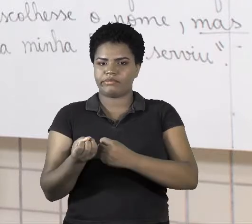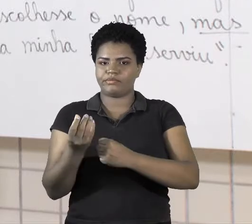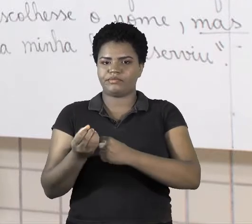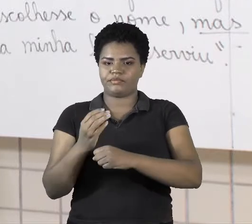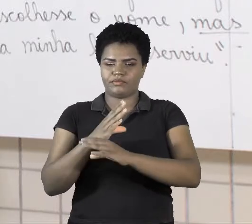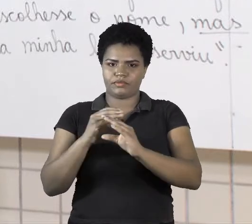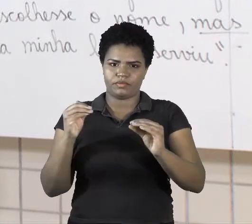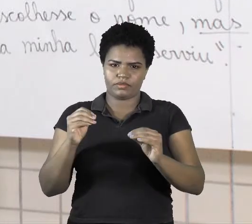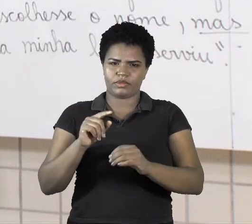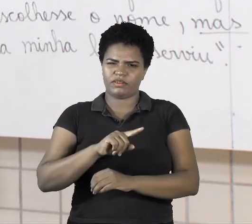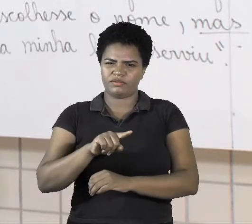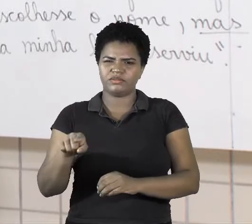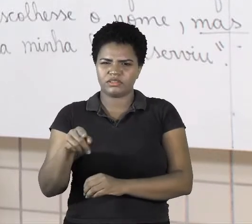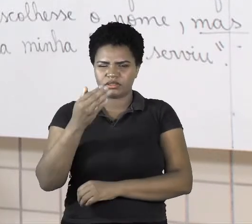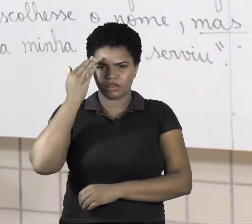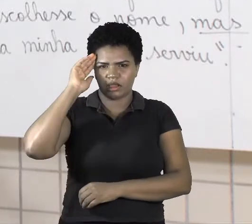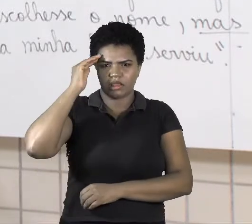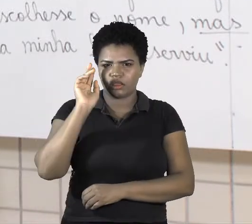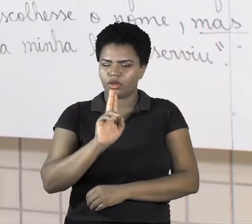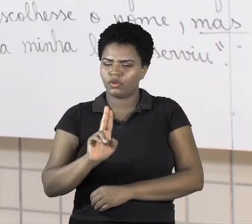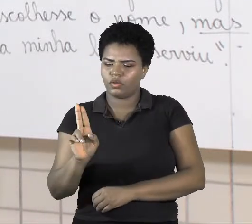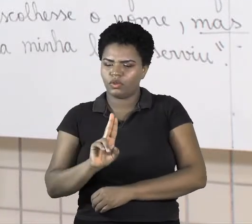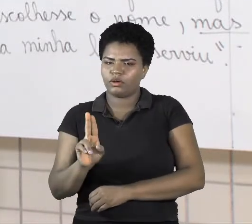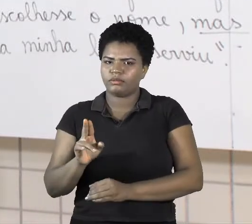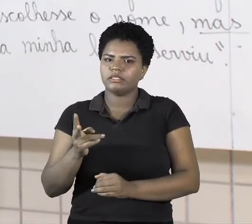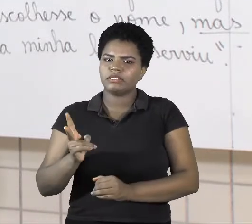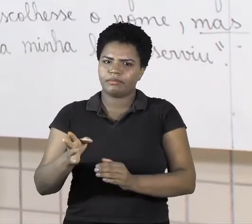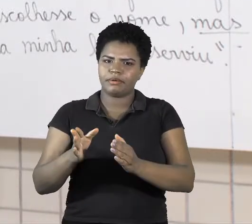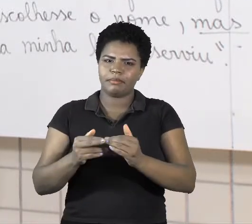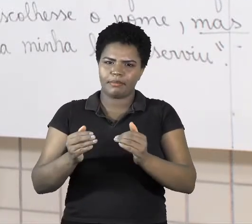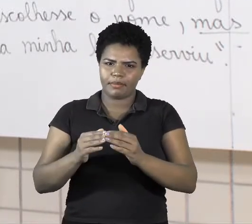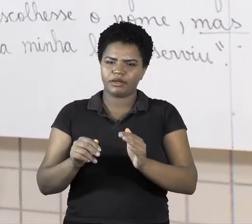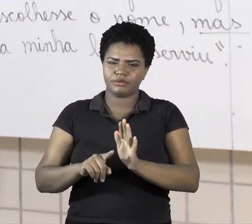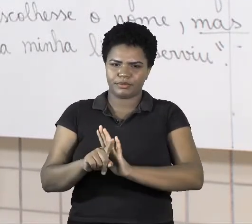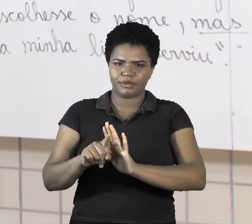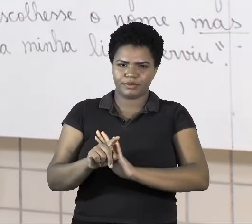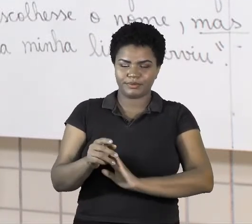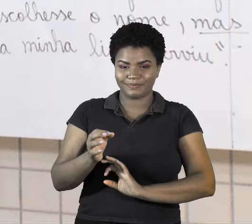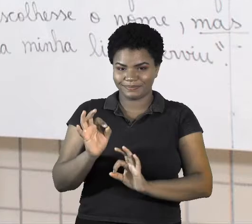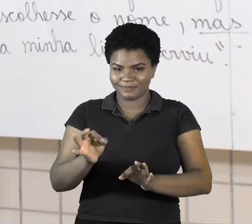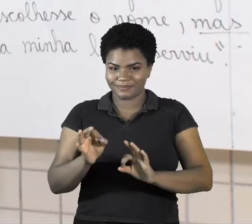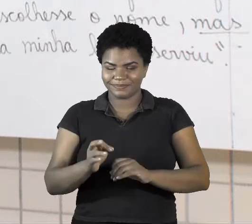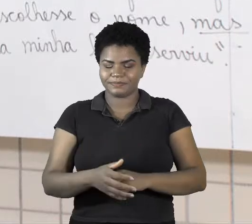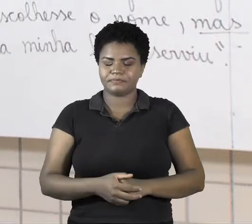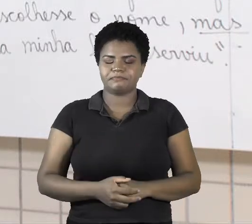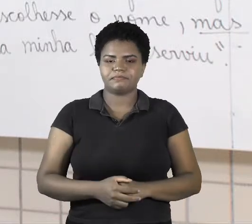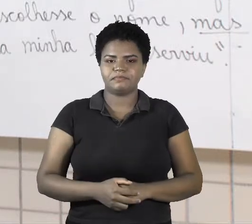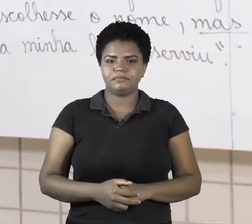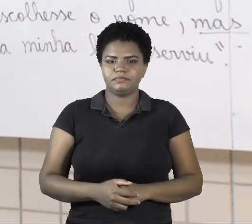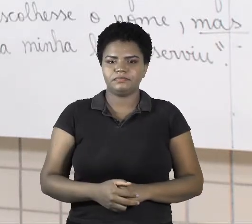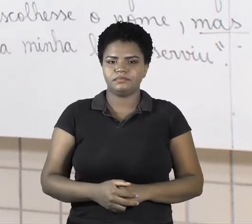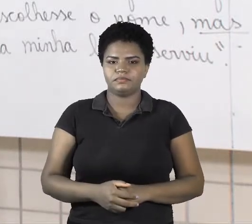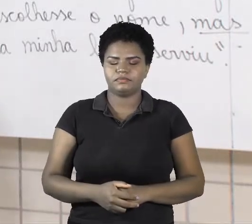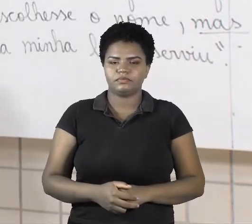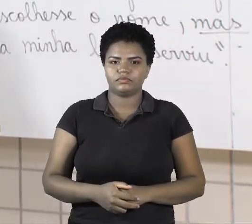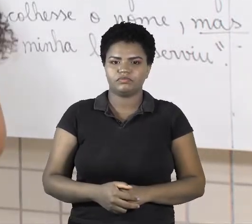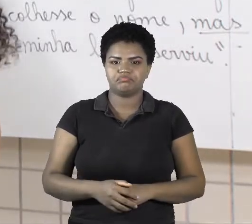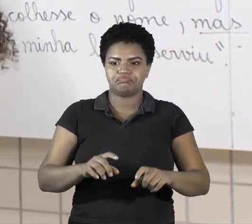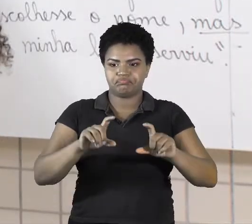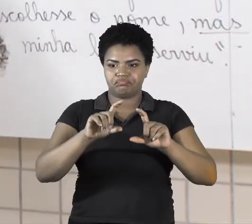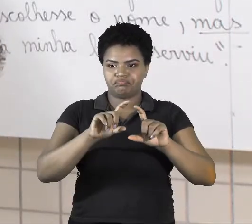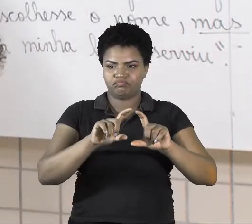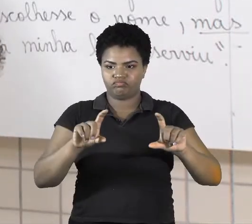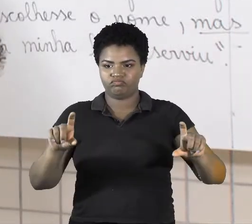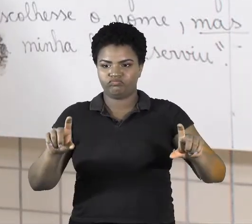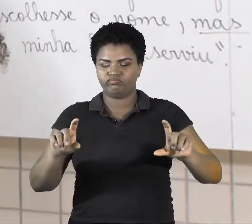essas nomenclaturas, né, que sempre pede nos enunciados, certo? Olha só um trecho lá